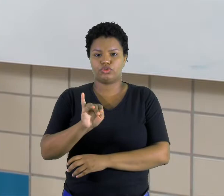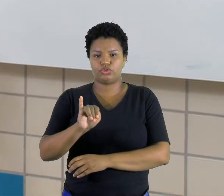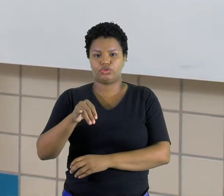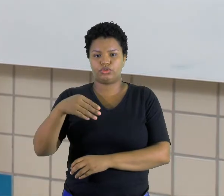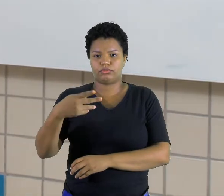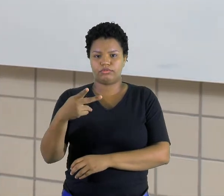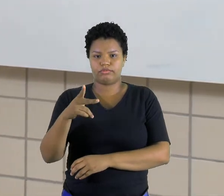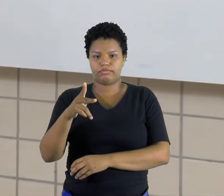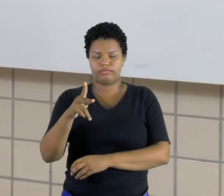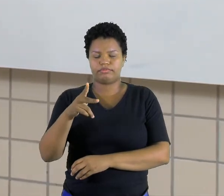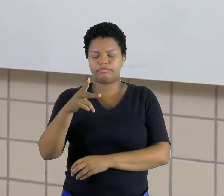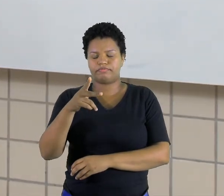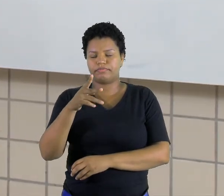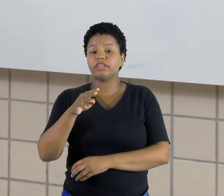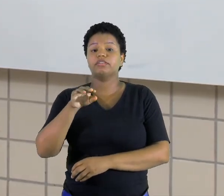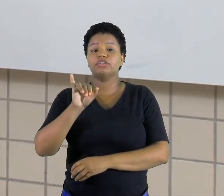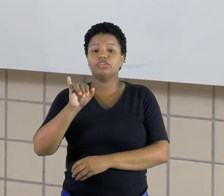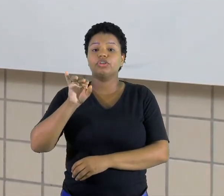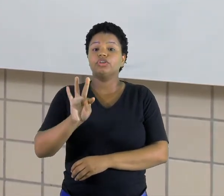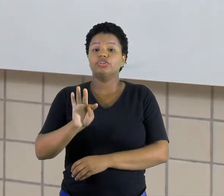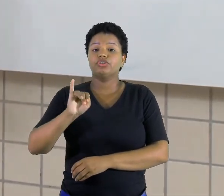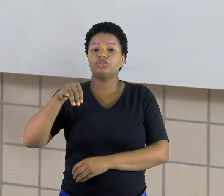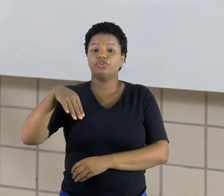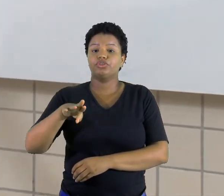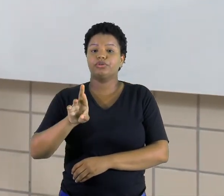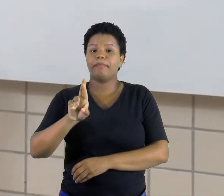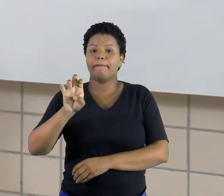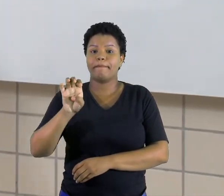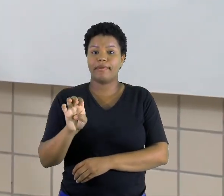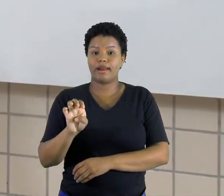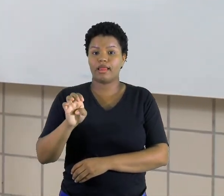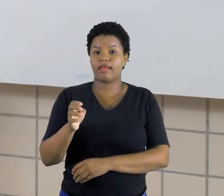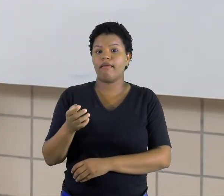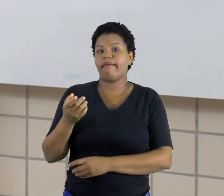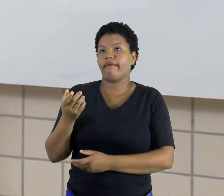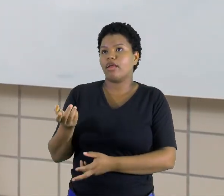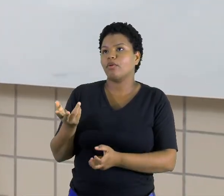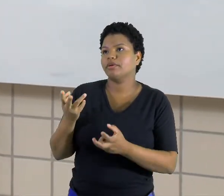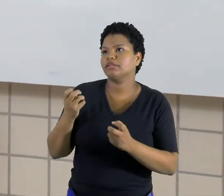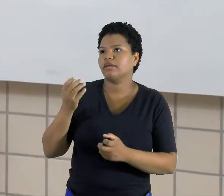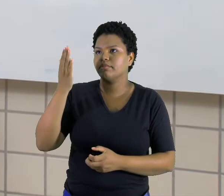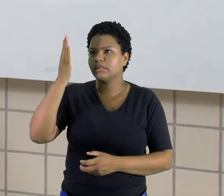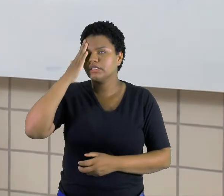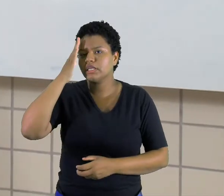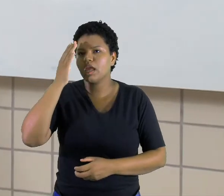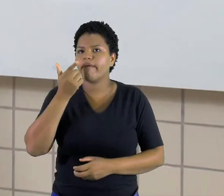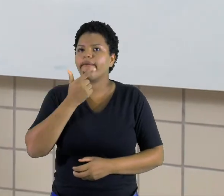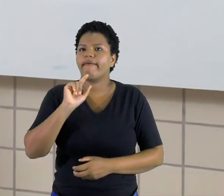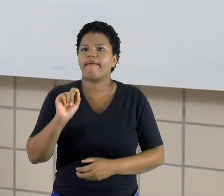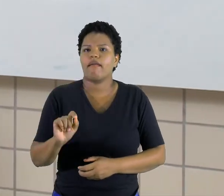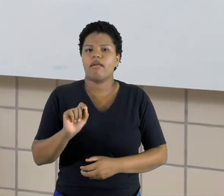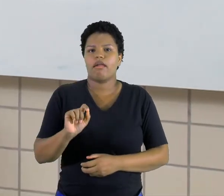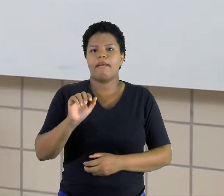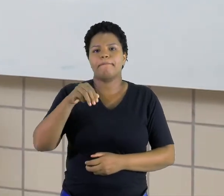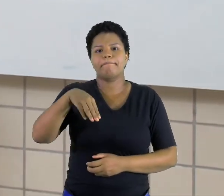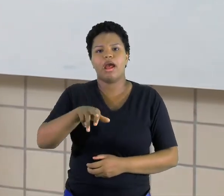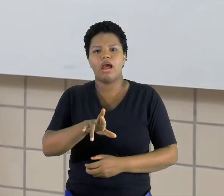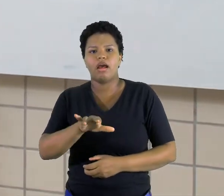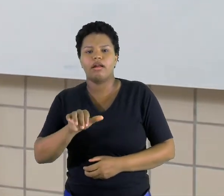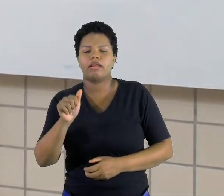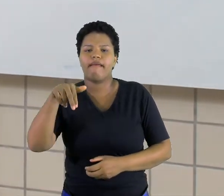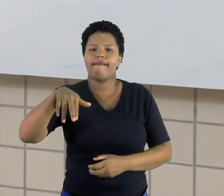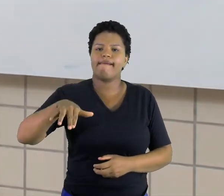do timbre de voz que eu sei quem é a Maria, quem é a Ana Clara, quem é a Adriele, o